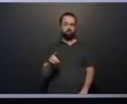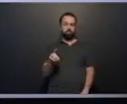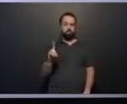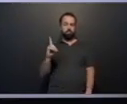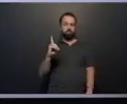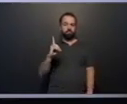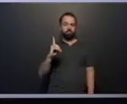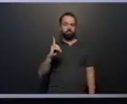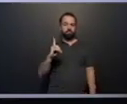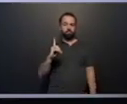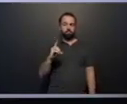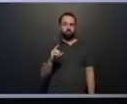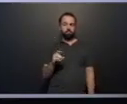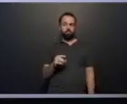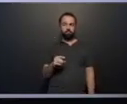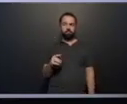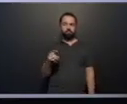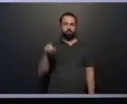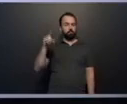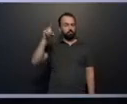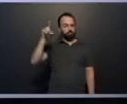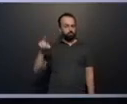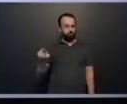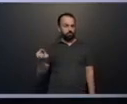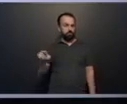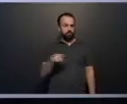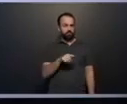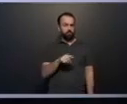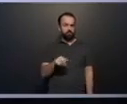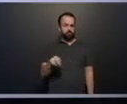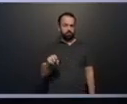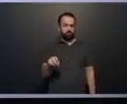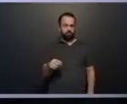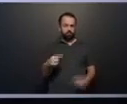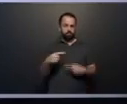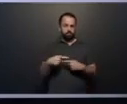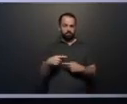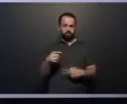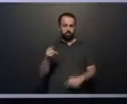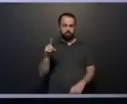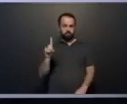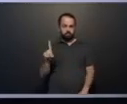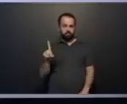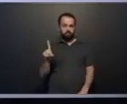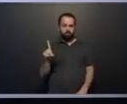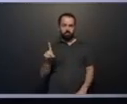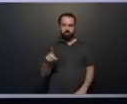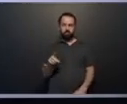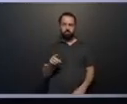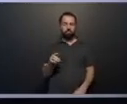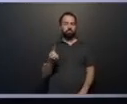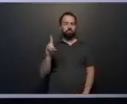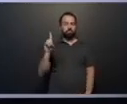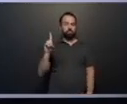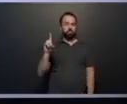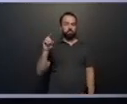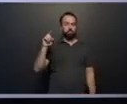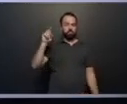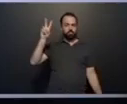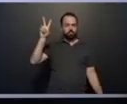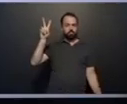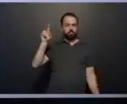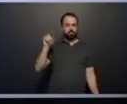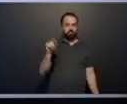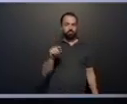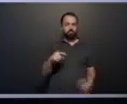esses dois lados, vale 1. Então, eu tenho diagonal ao quadrado, que é igual a 1 ao quadrado mais